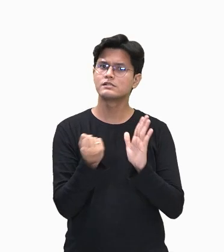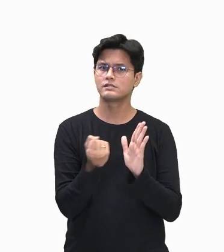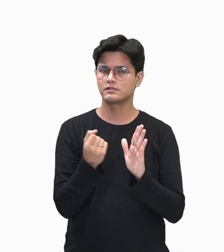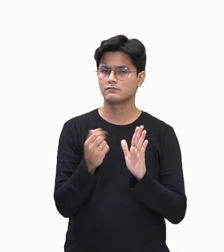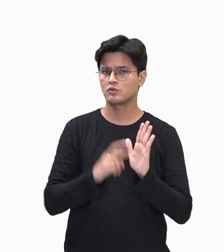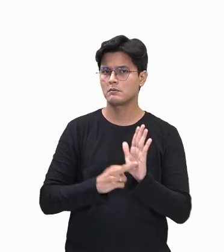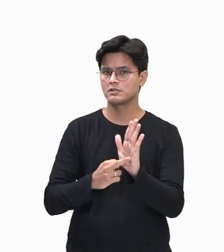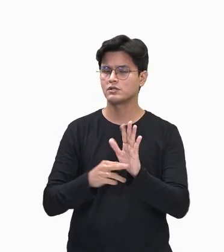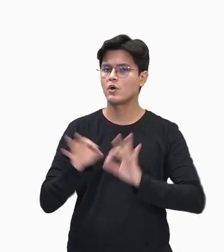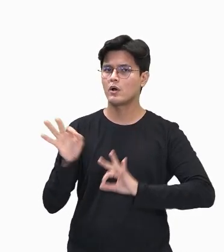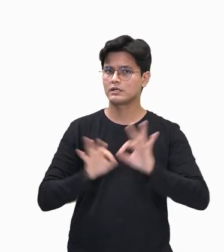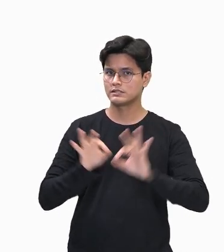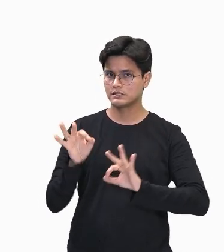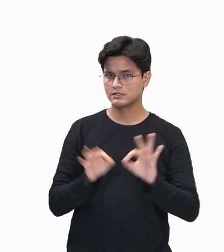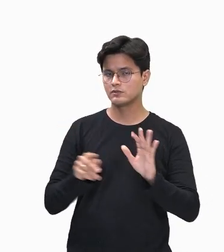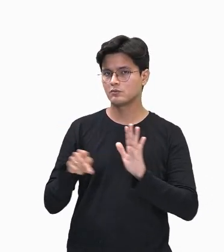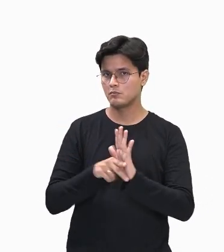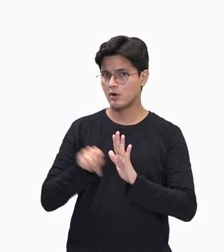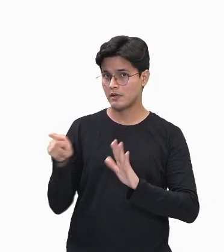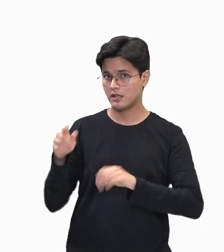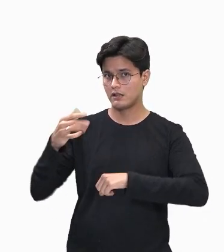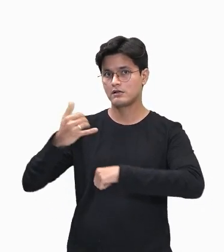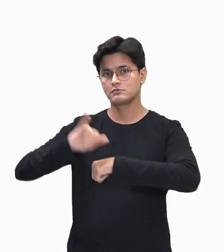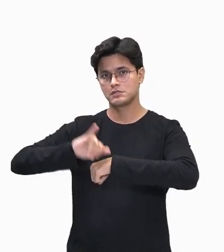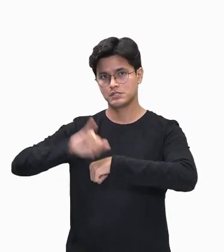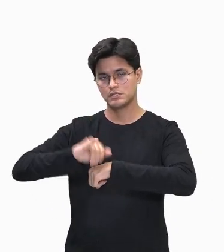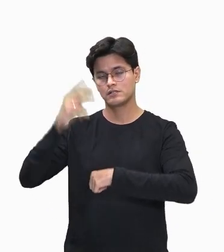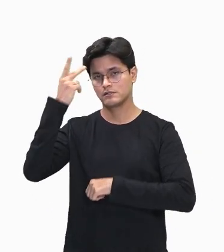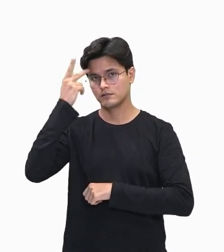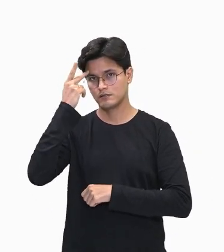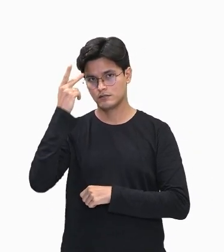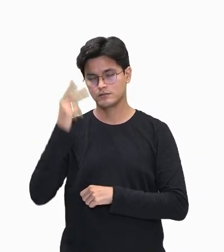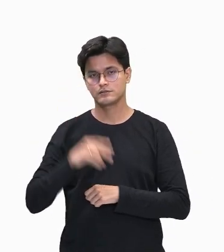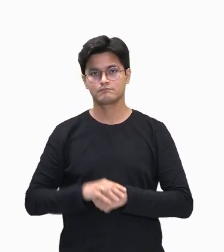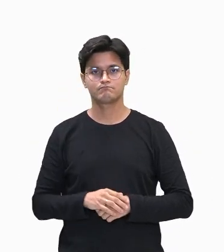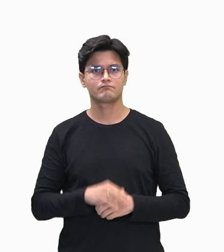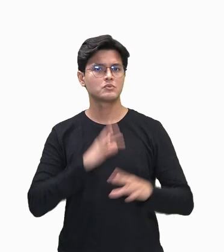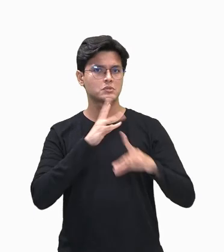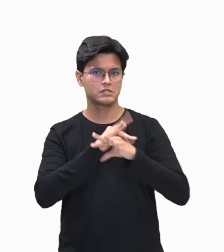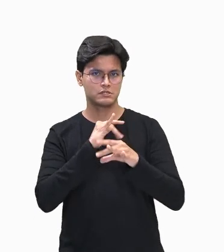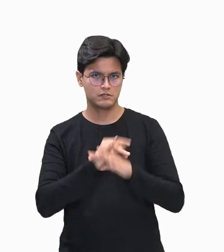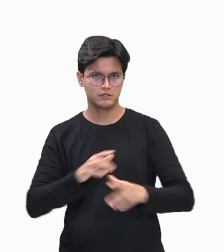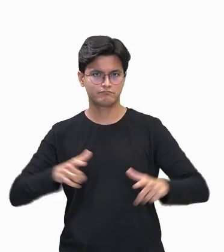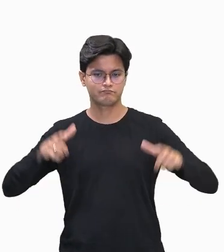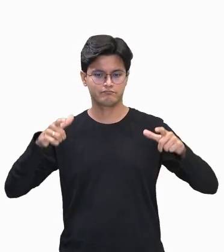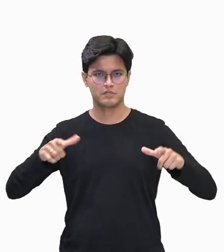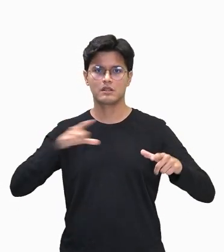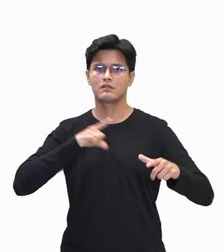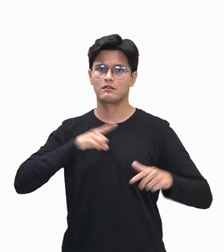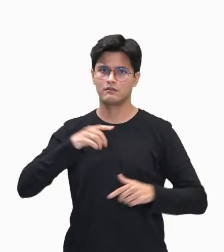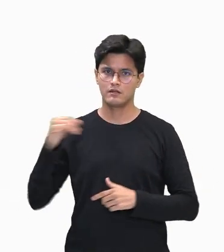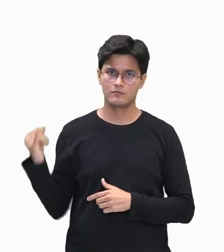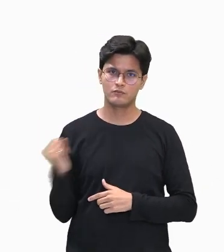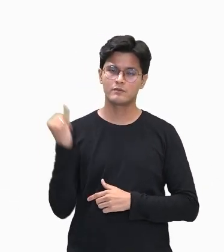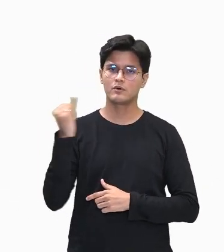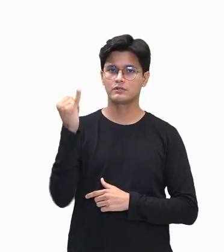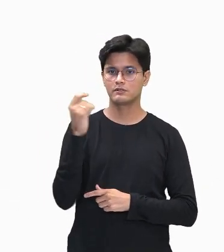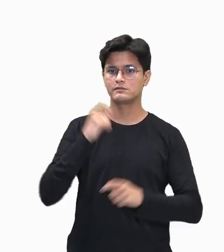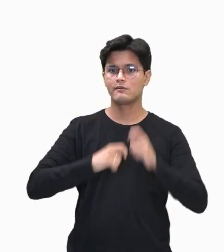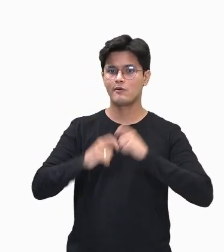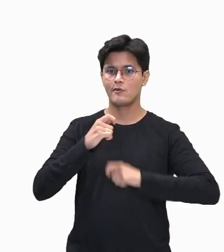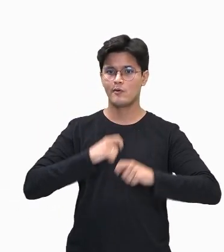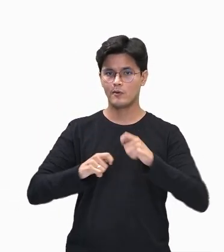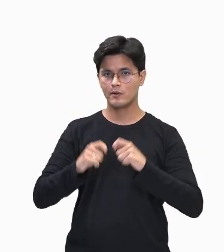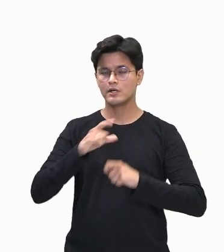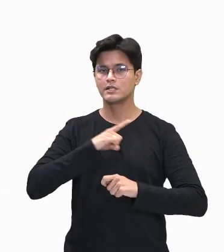na cidade de São Paulo. Então, essa grande metrópole nacional, ela tem uma alta importância econômica, ela